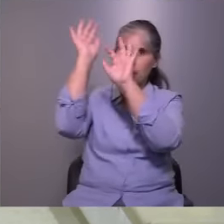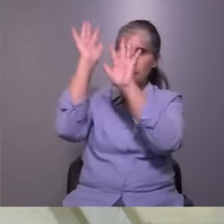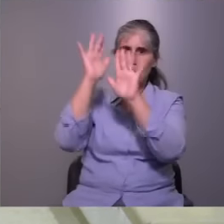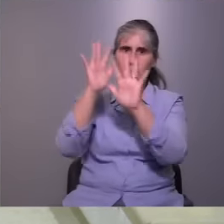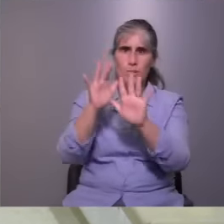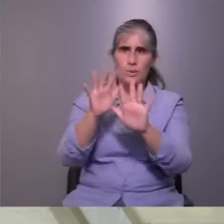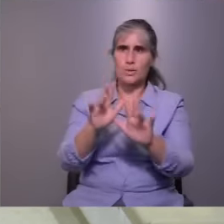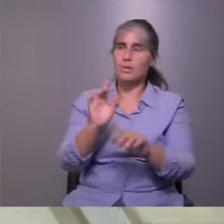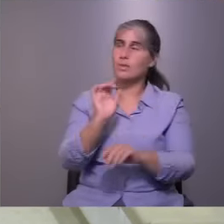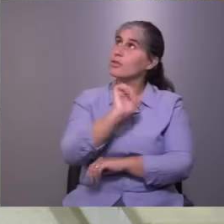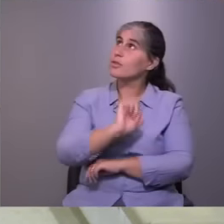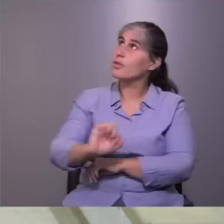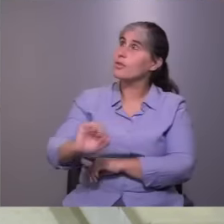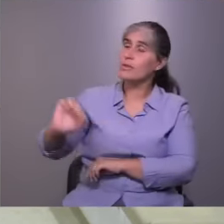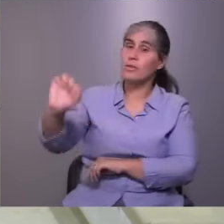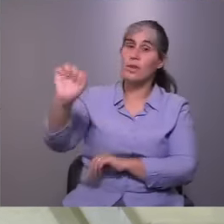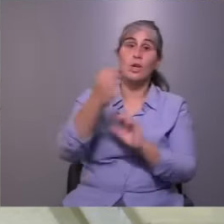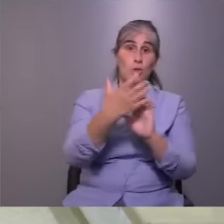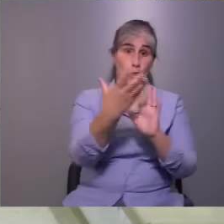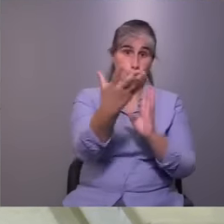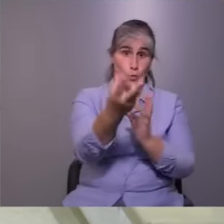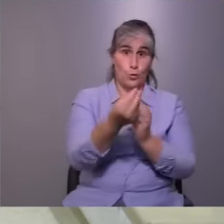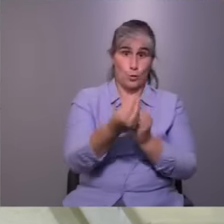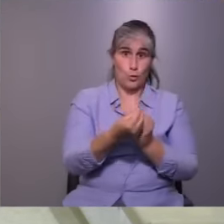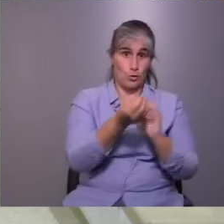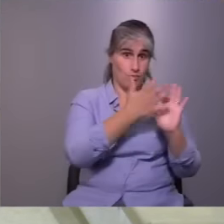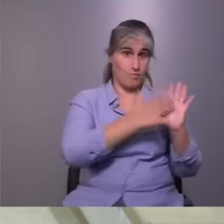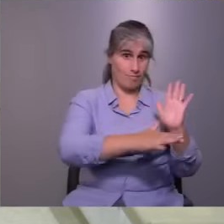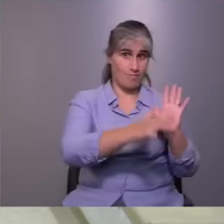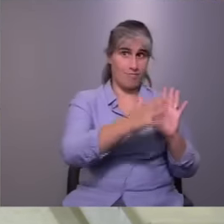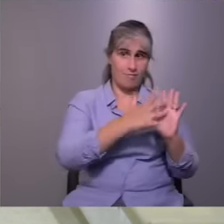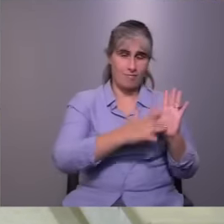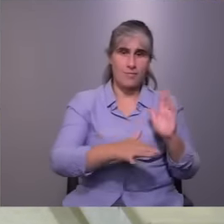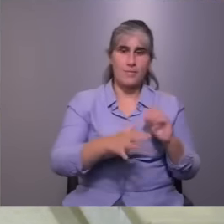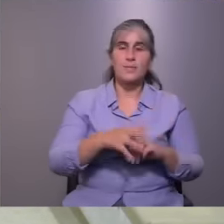adornada com os fulgores da tua